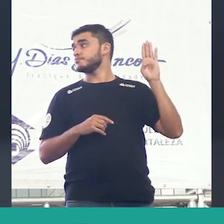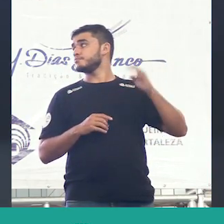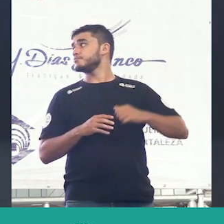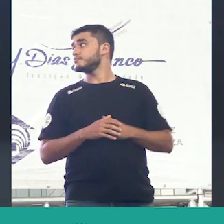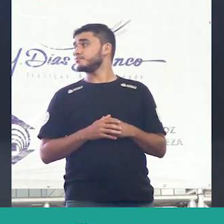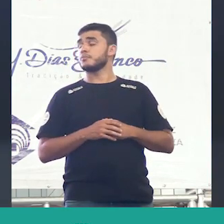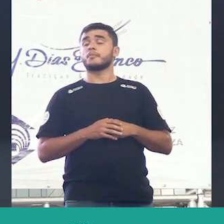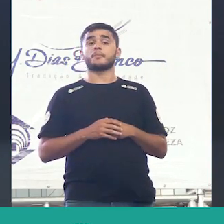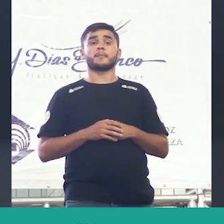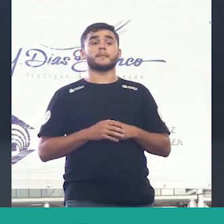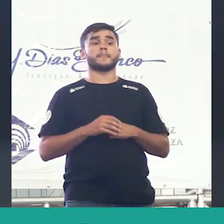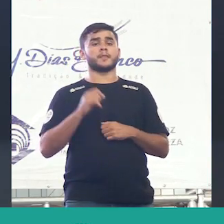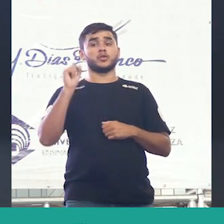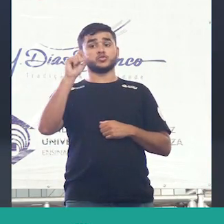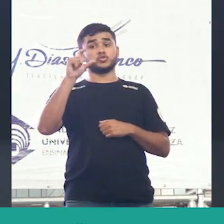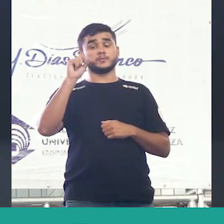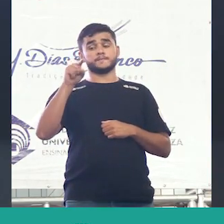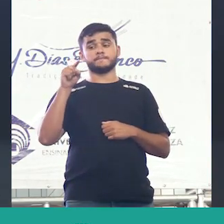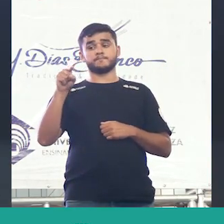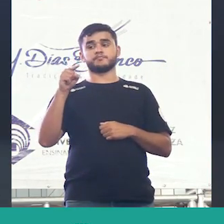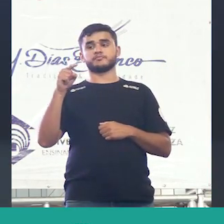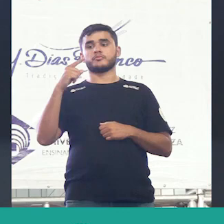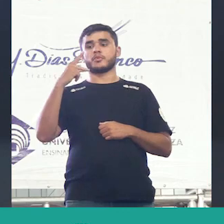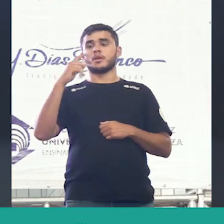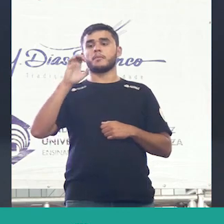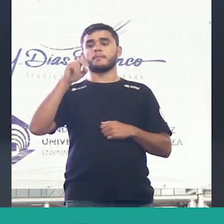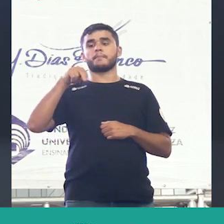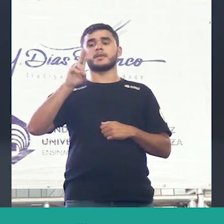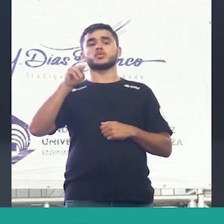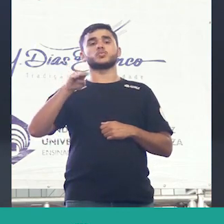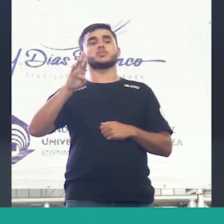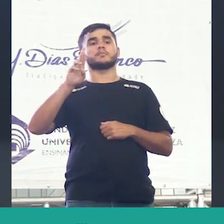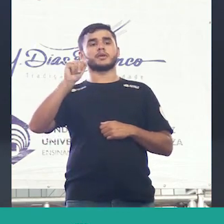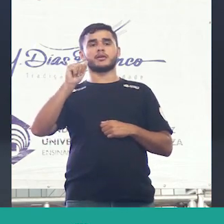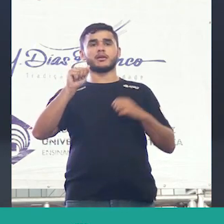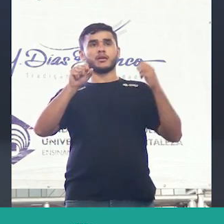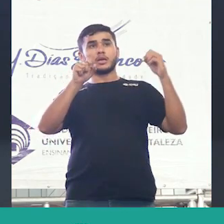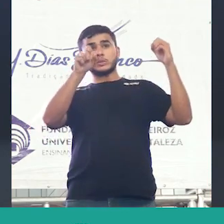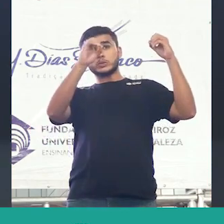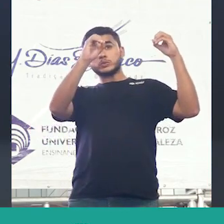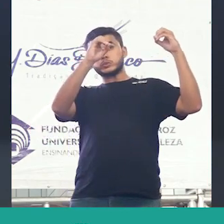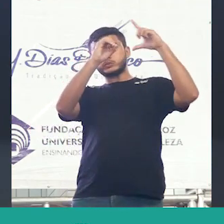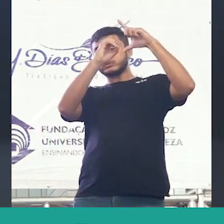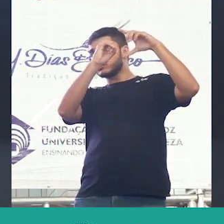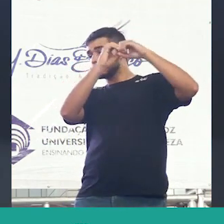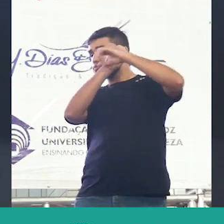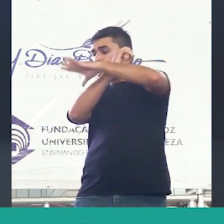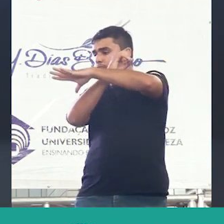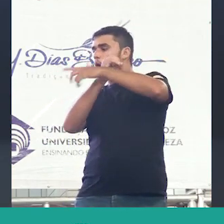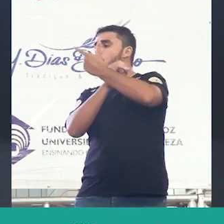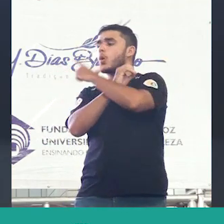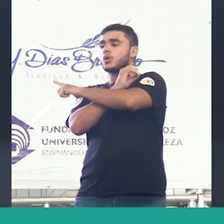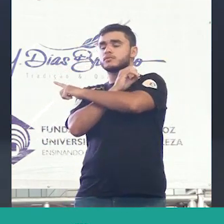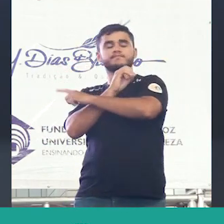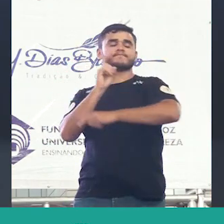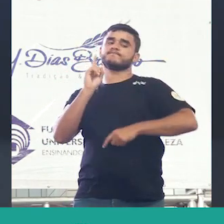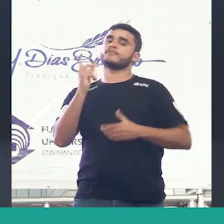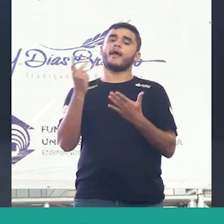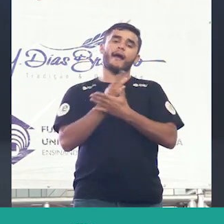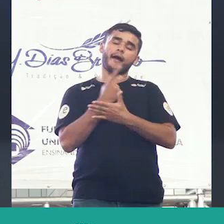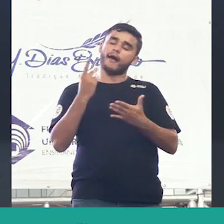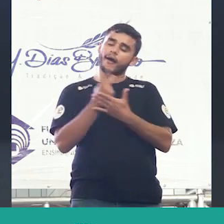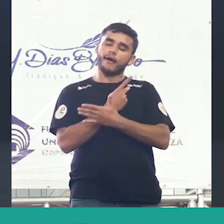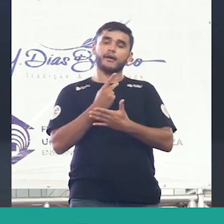B. Sobral ficou na penumbra da lua. Isso é o que, pessoal? Falso. Sobral ficou na